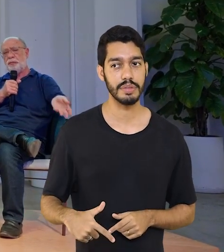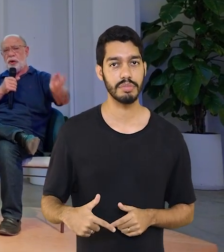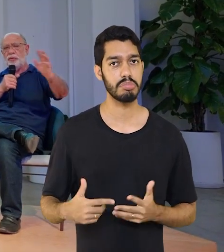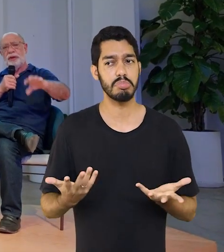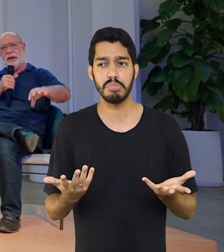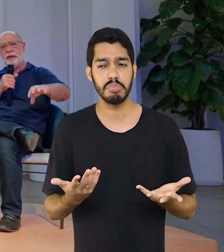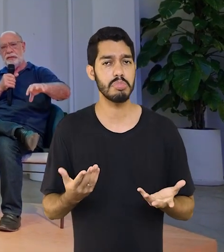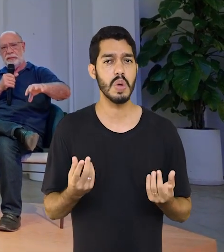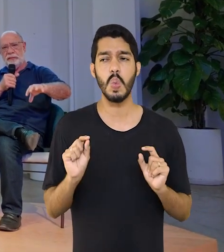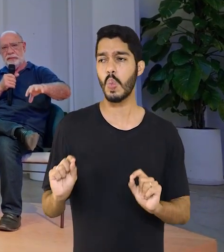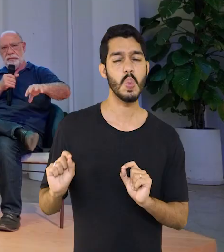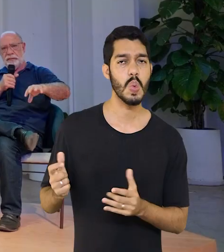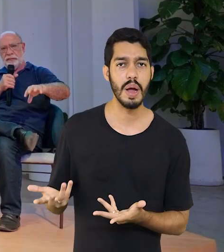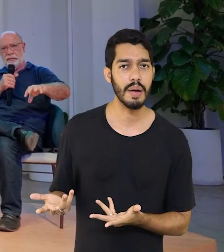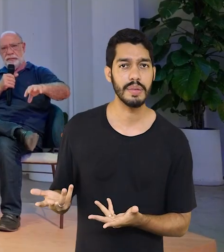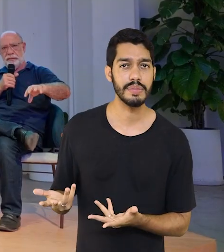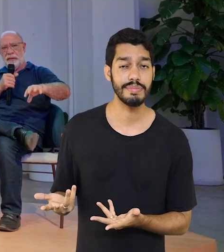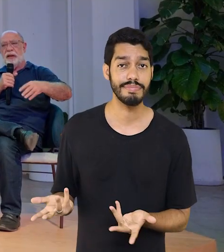mas não importa o quê,